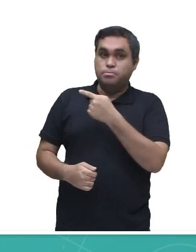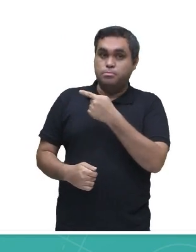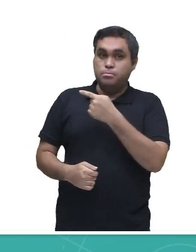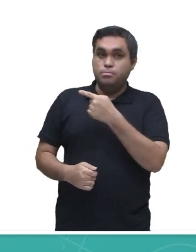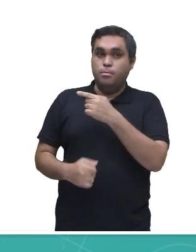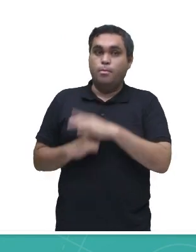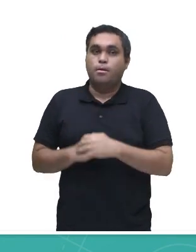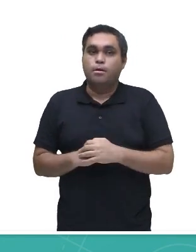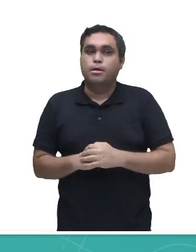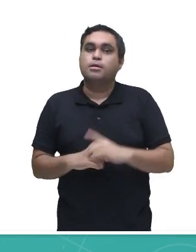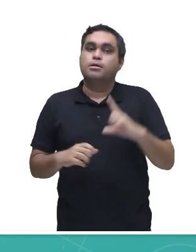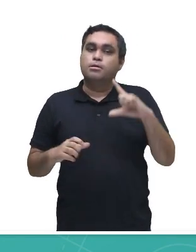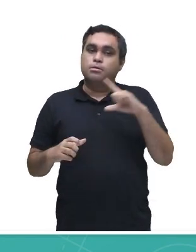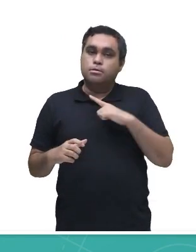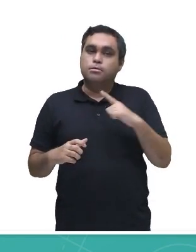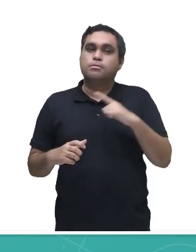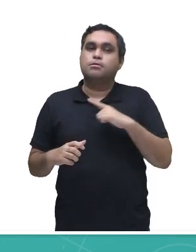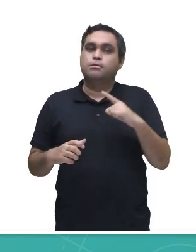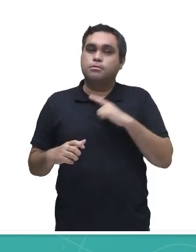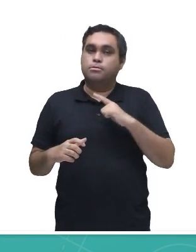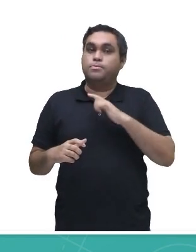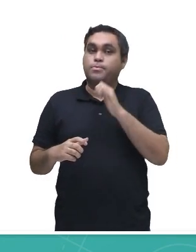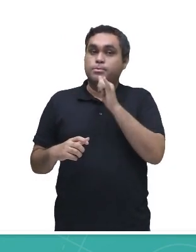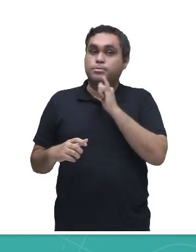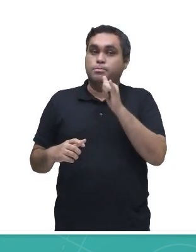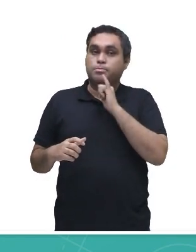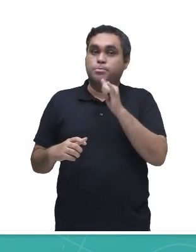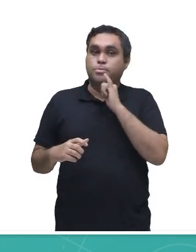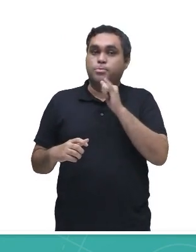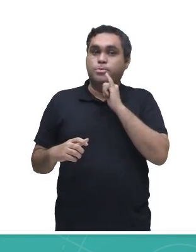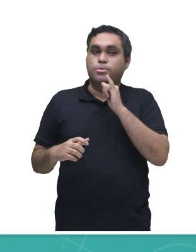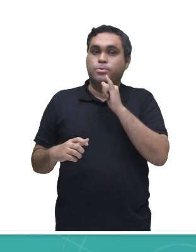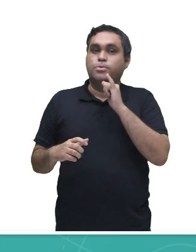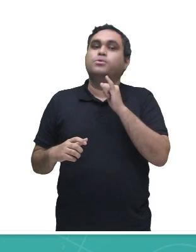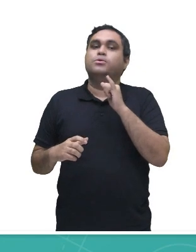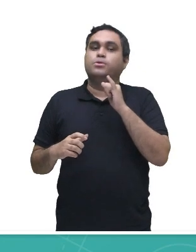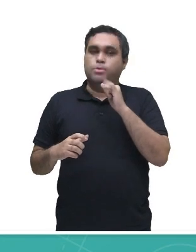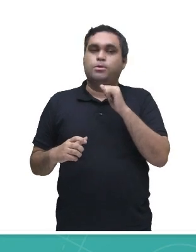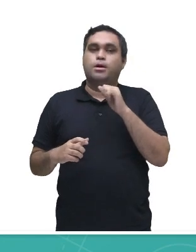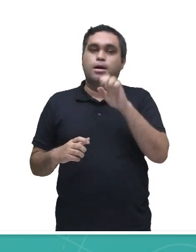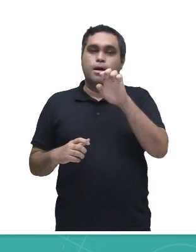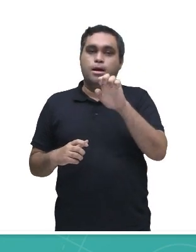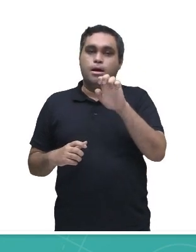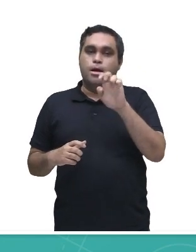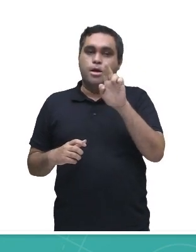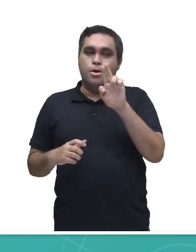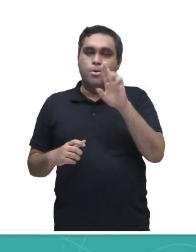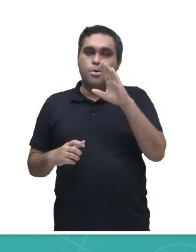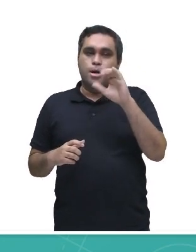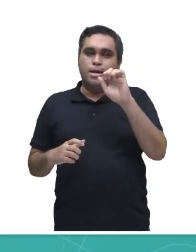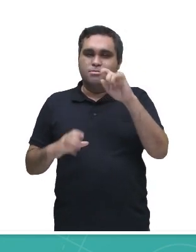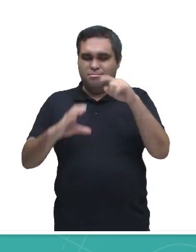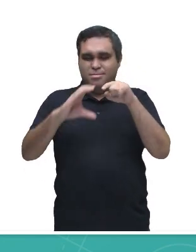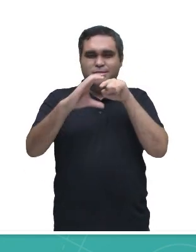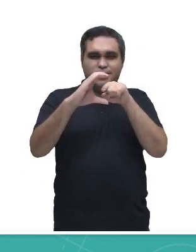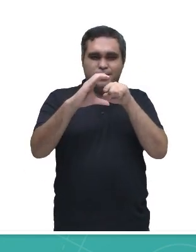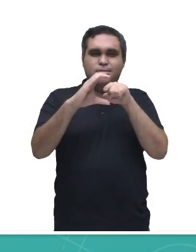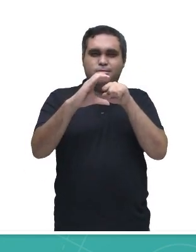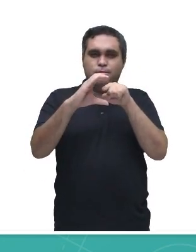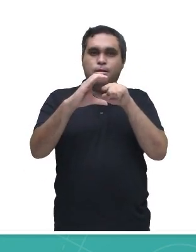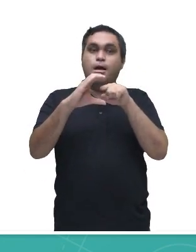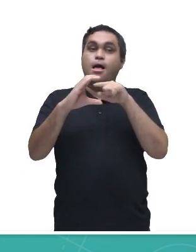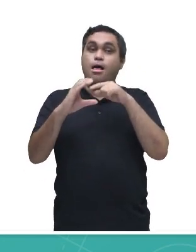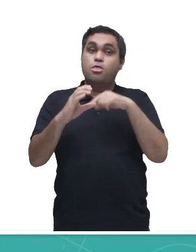Então, aqui a gente tem um exemplo de células eucariontes. Olhem só, uma célula animal e uma célula